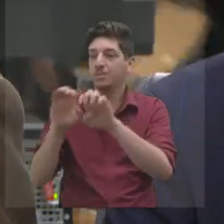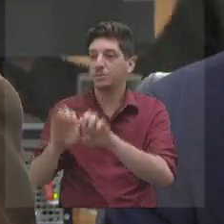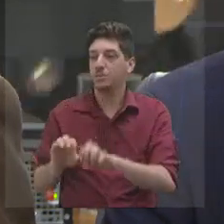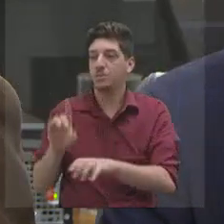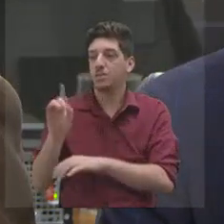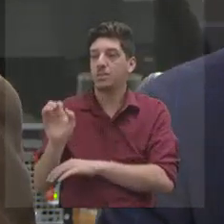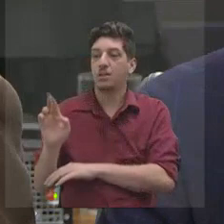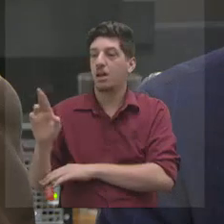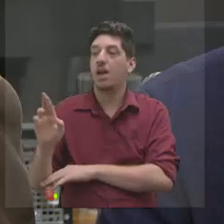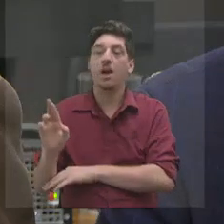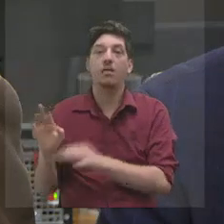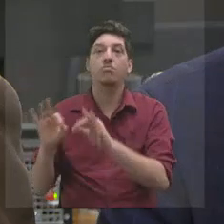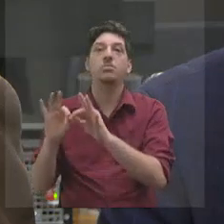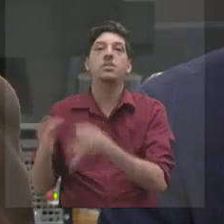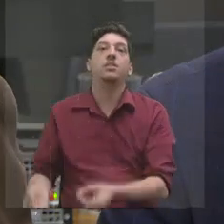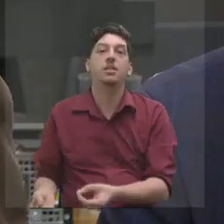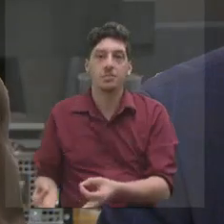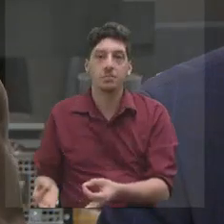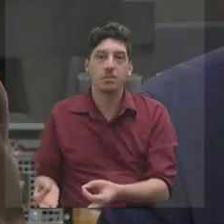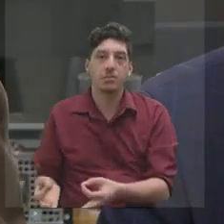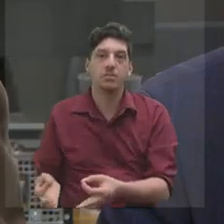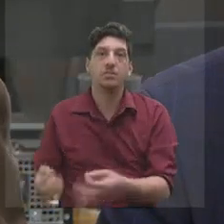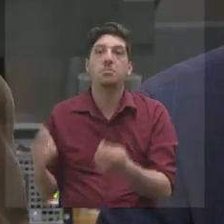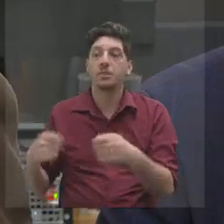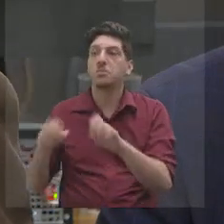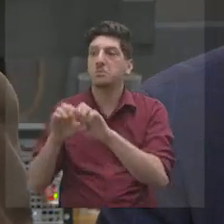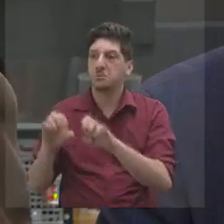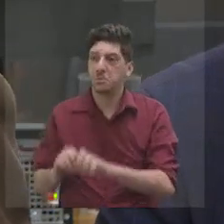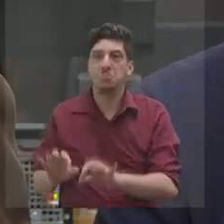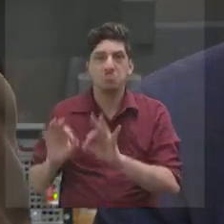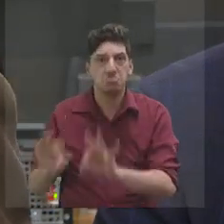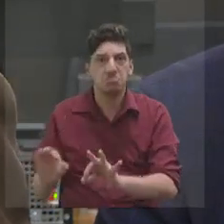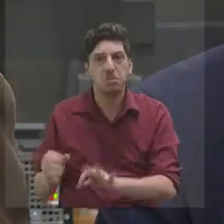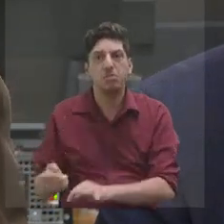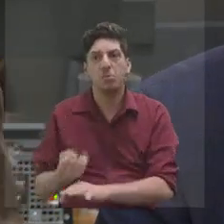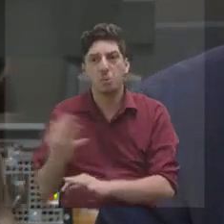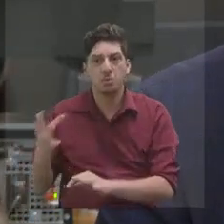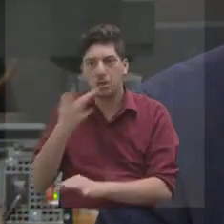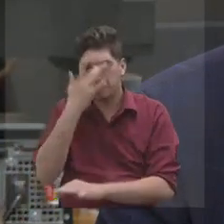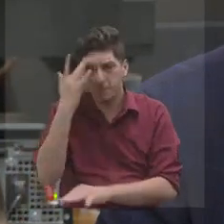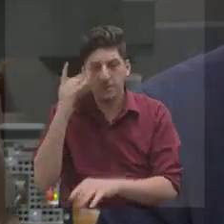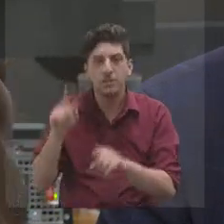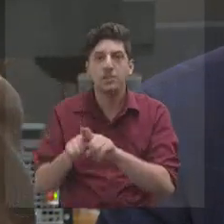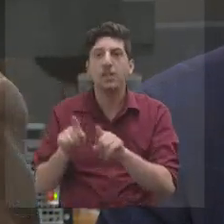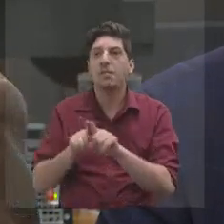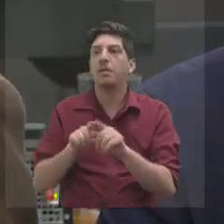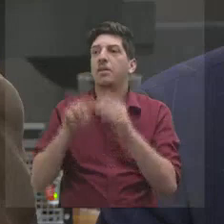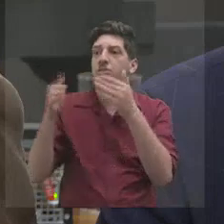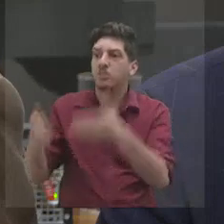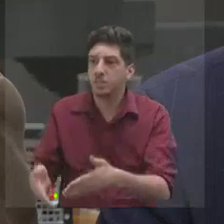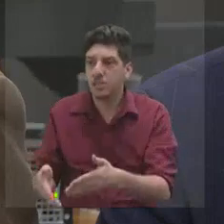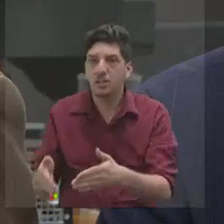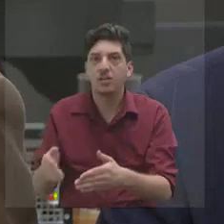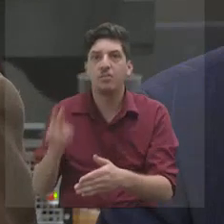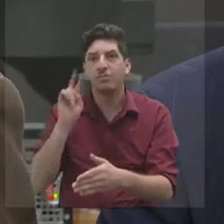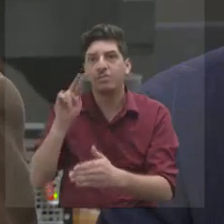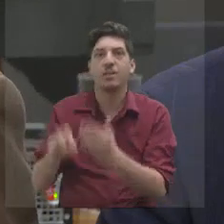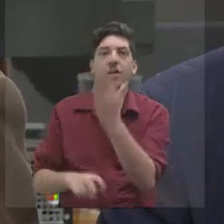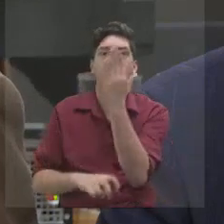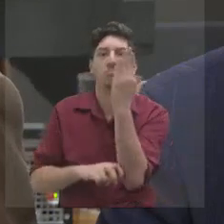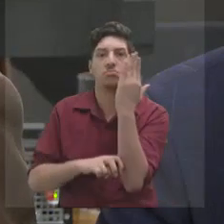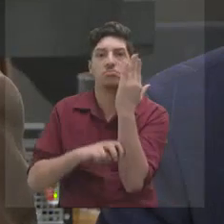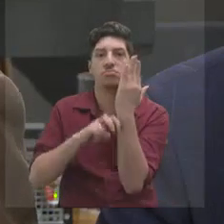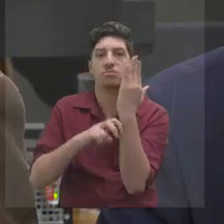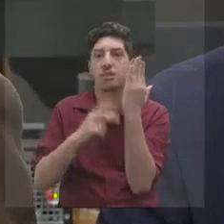daquilo que deveria ser a estrutura tanto de pessoal quanto a própria estrutura física né quando a gente chega no Dr entra no elevador parece